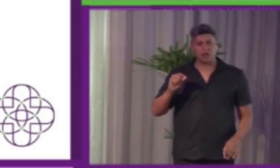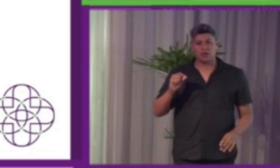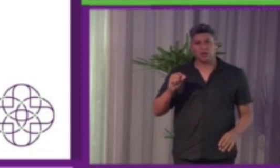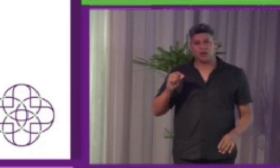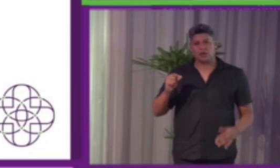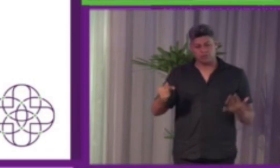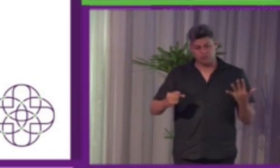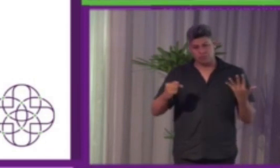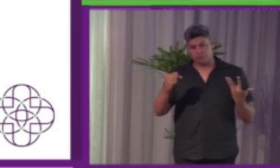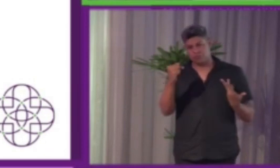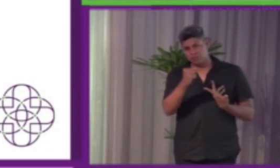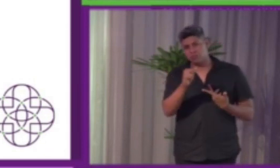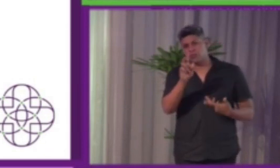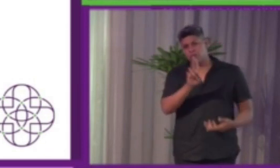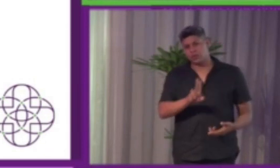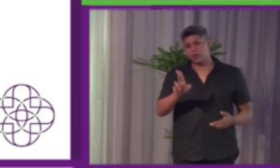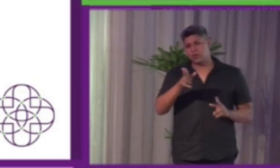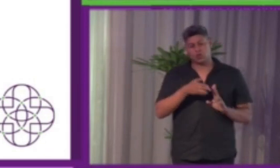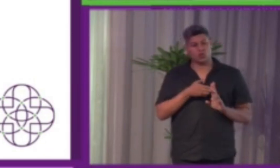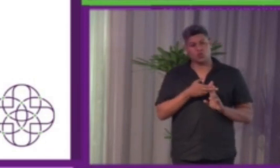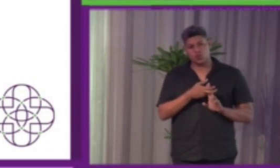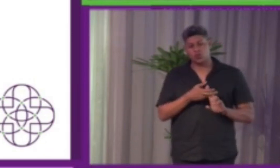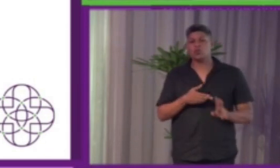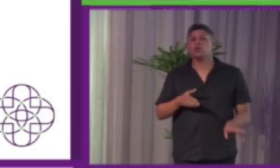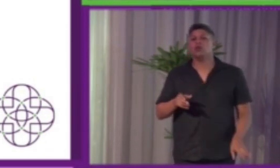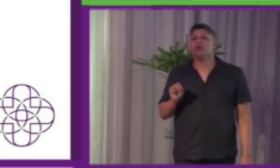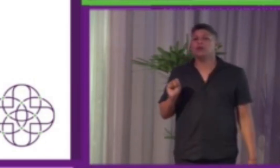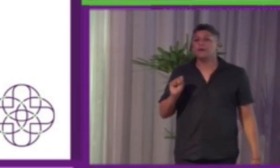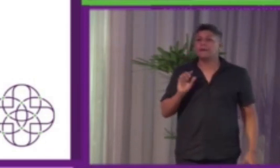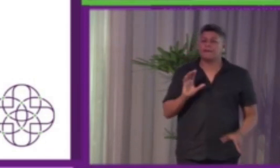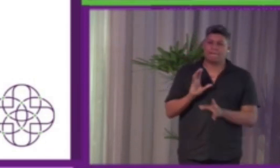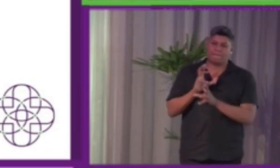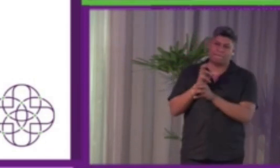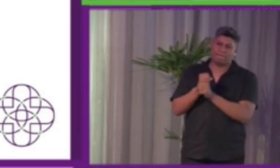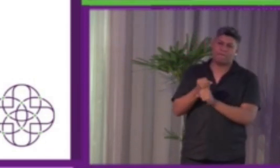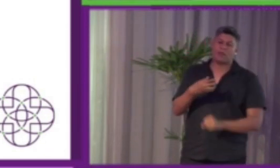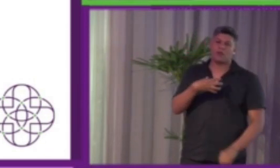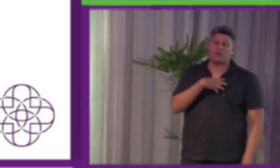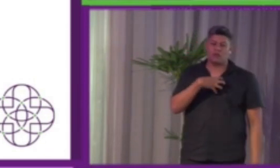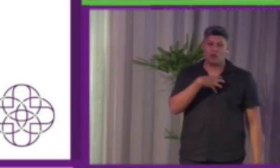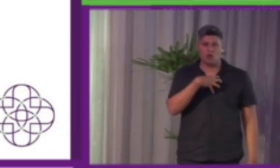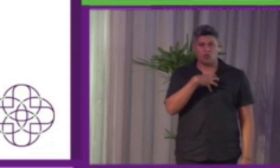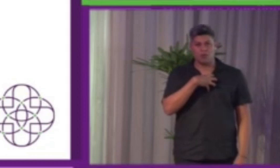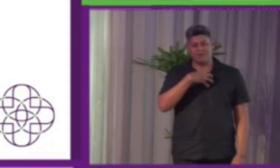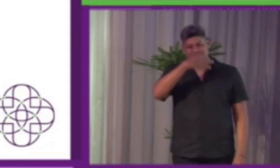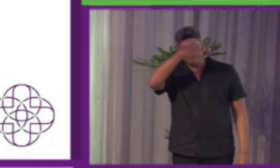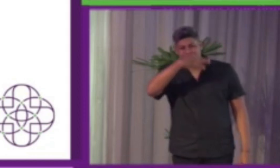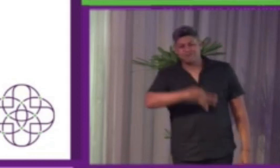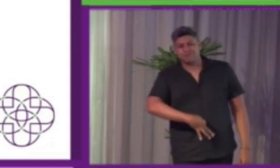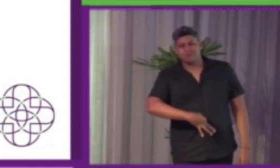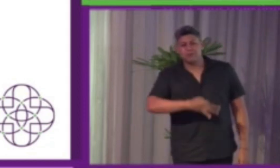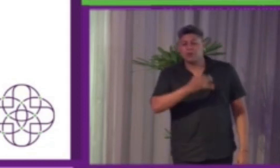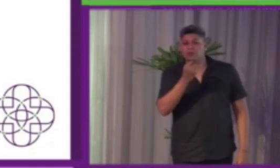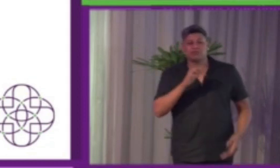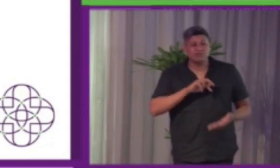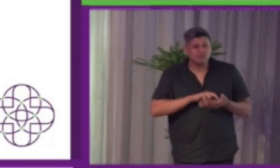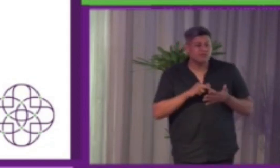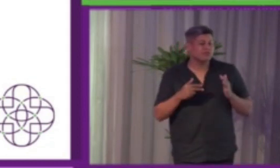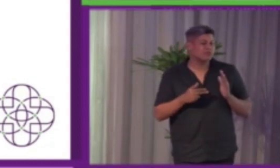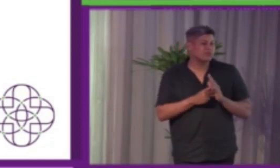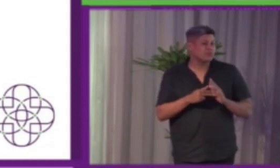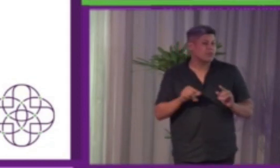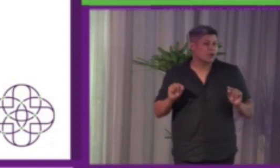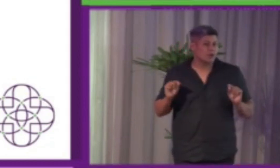utilizados nos estudos de custo-efetividade, então, eles fossem calculados de forma explícita. Isso, em outras palavras, significa